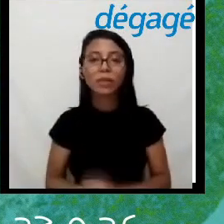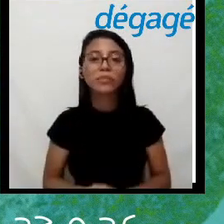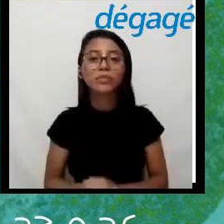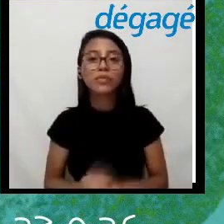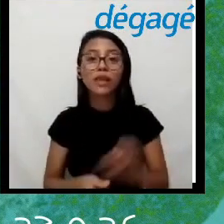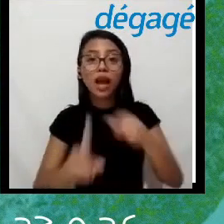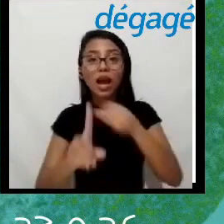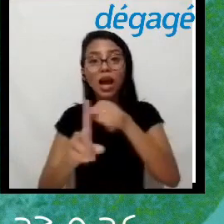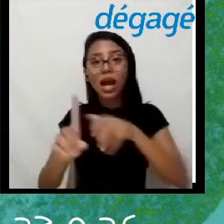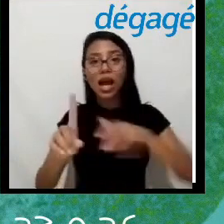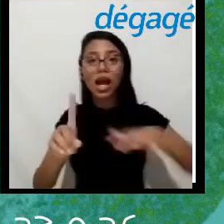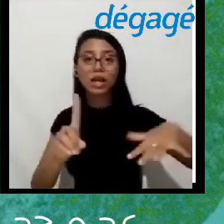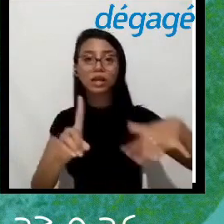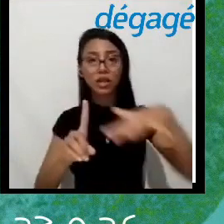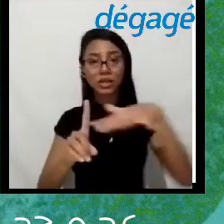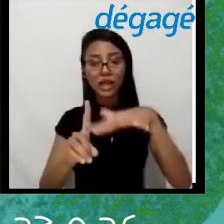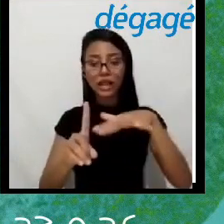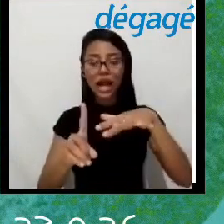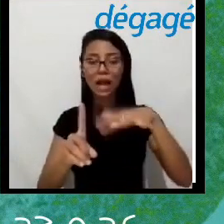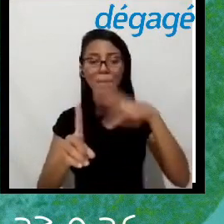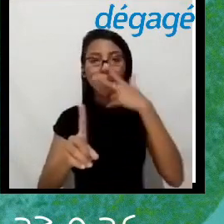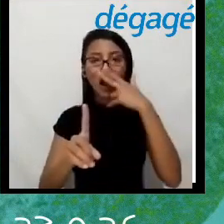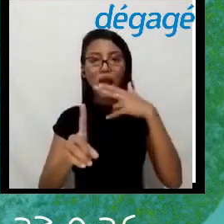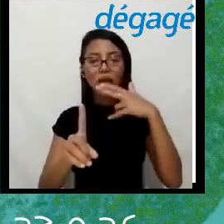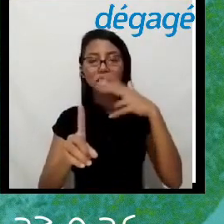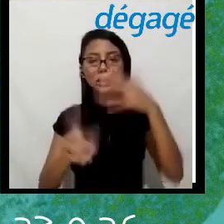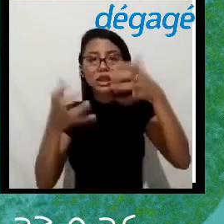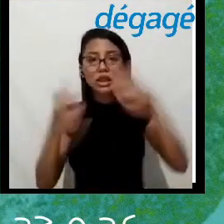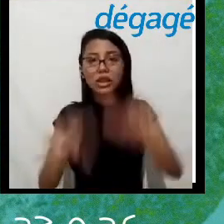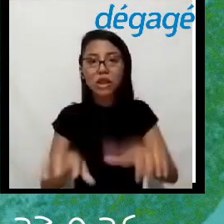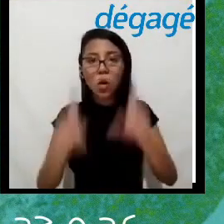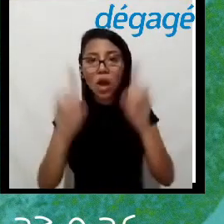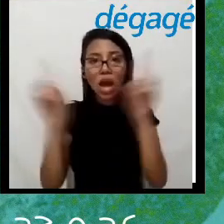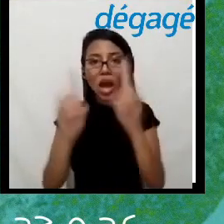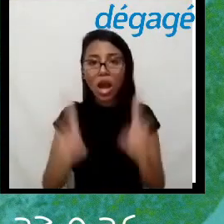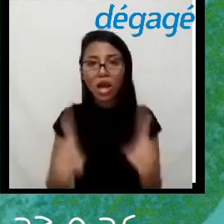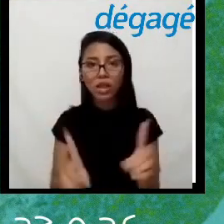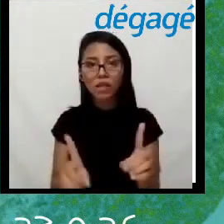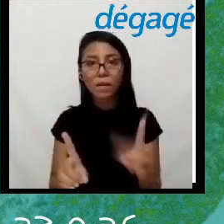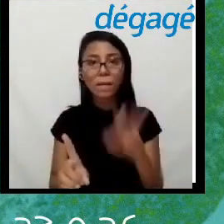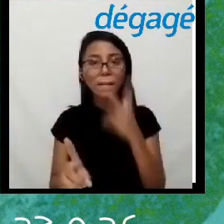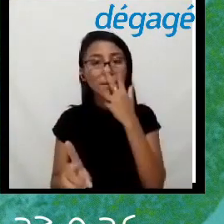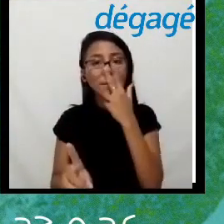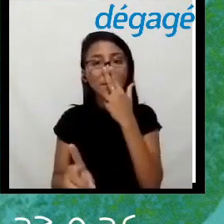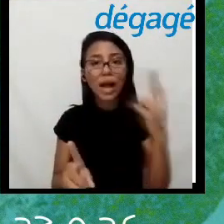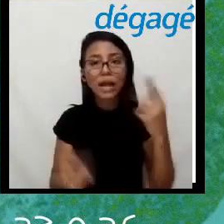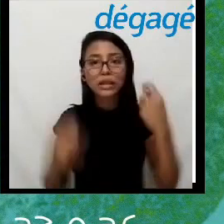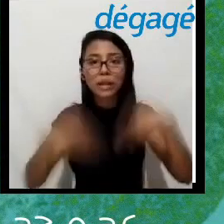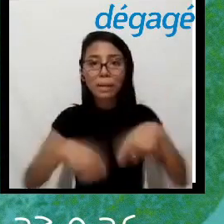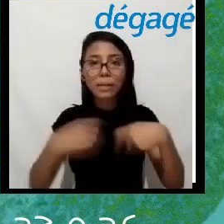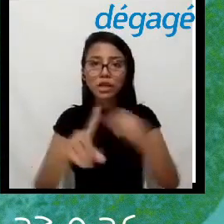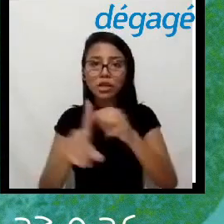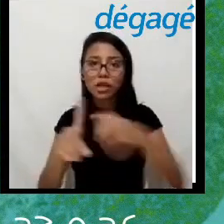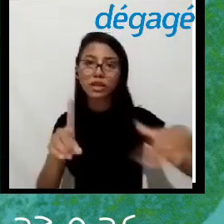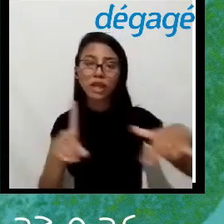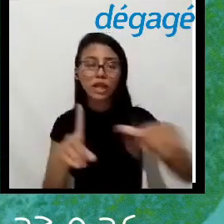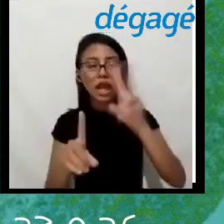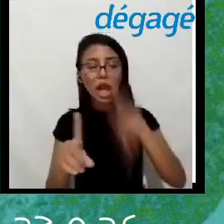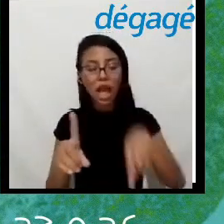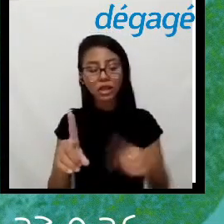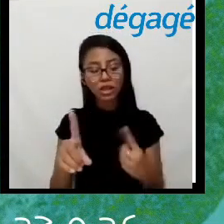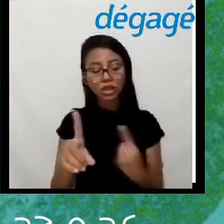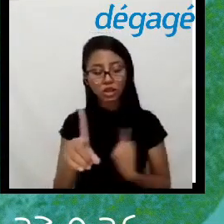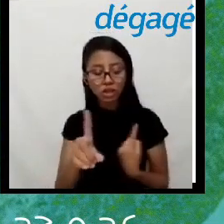para pessoas com deficiência. Ele é projetado para promover a nossa solidão, sem termos direitos a frequentar lugares